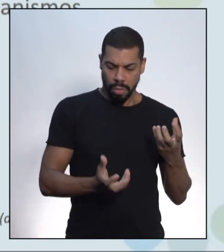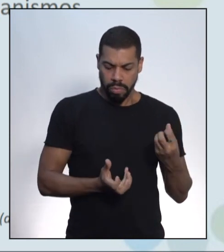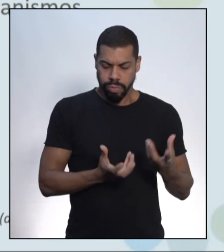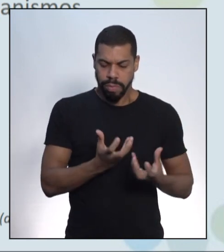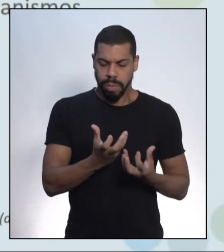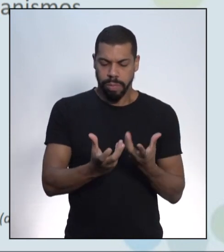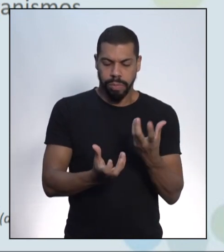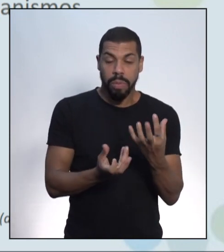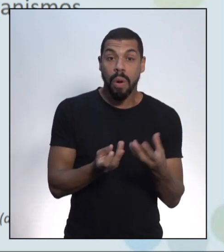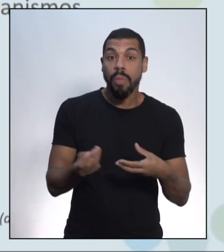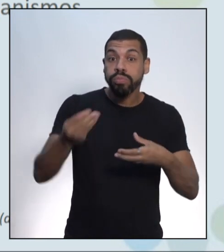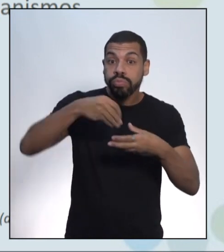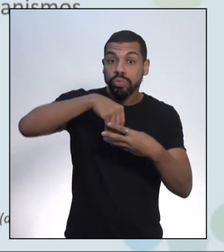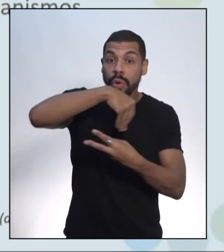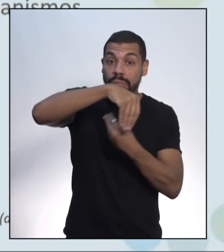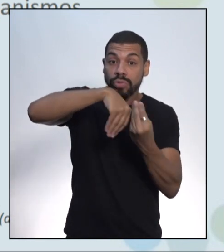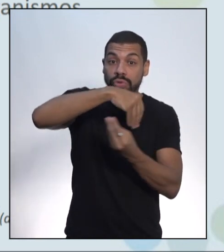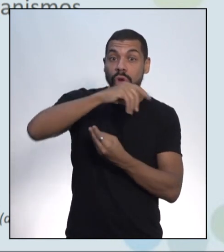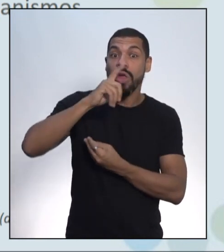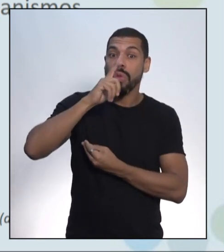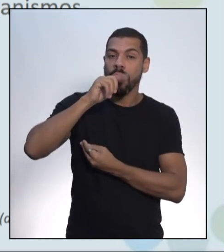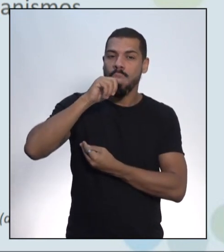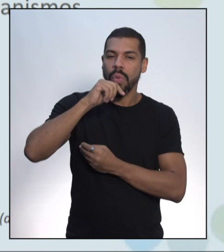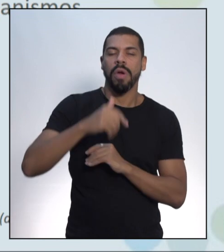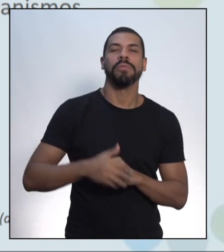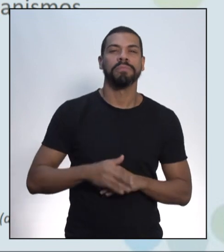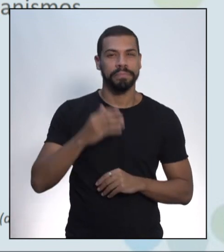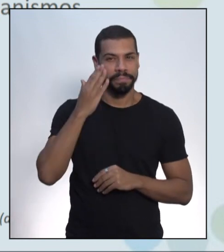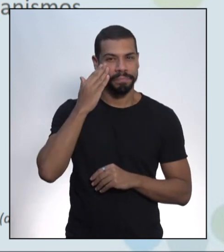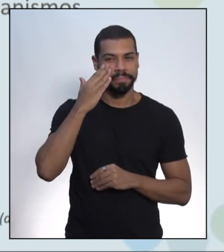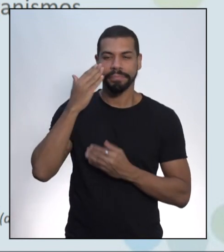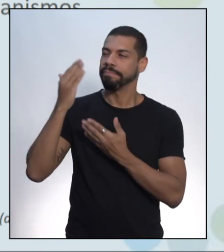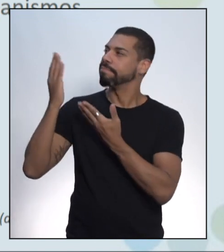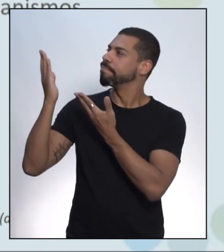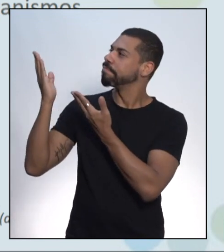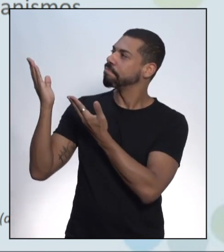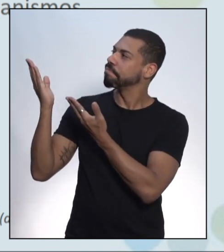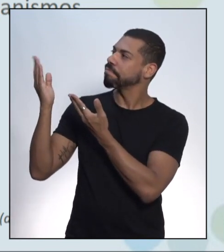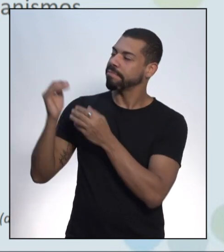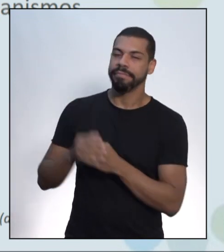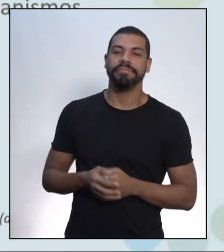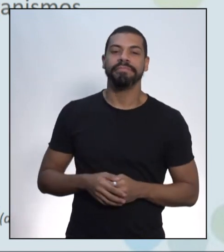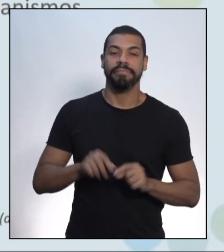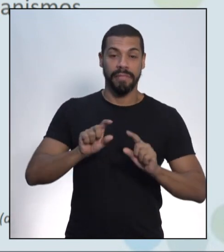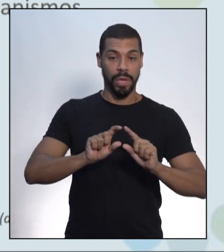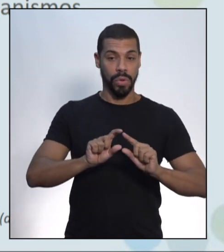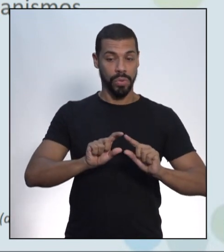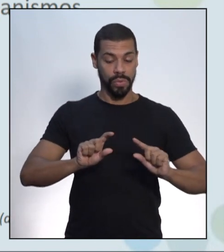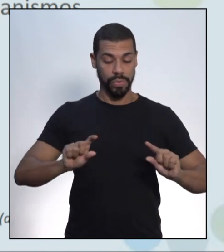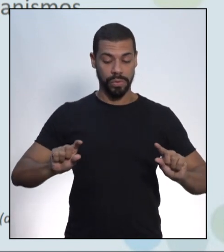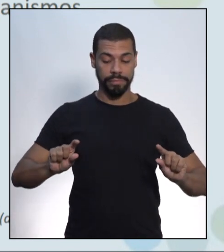nessa água, né? Vocês verem ali a reação do cloro que está aí embaixo.